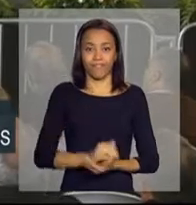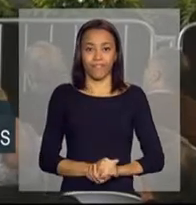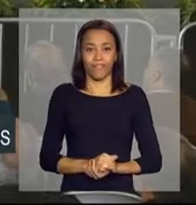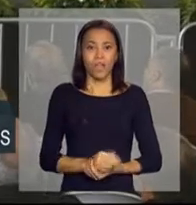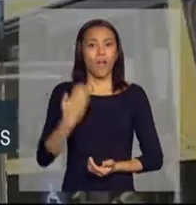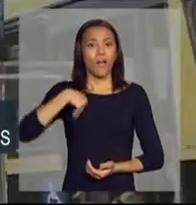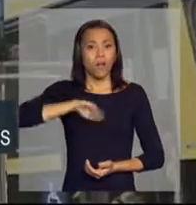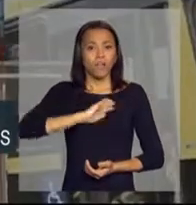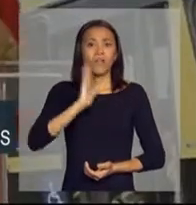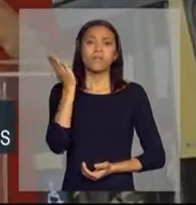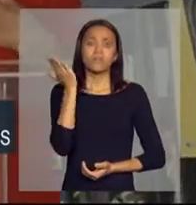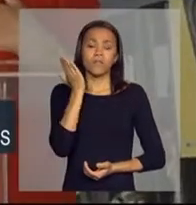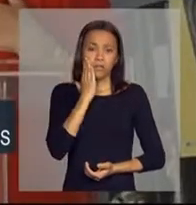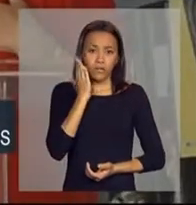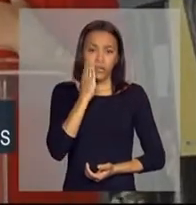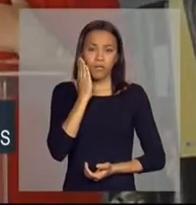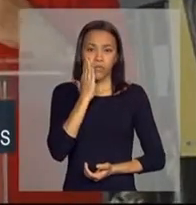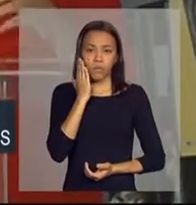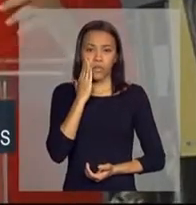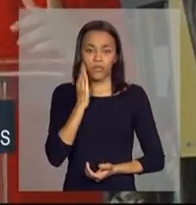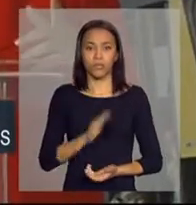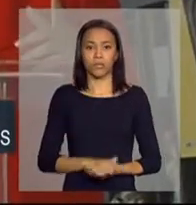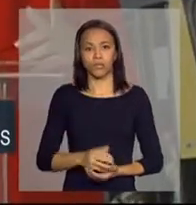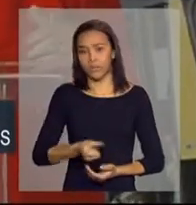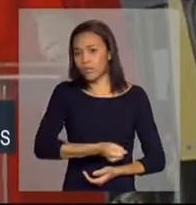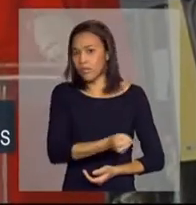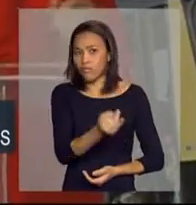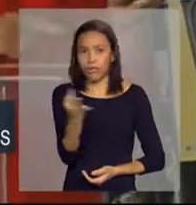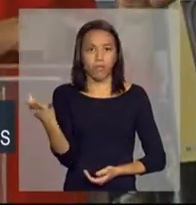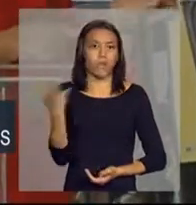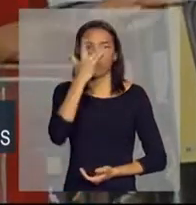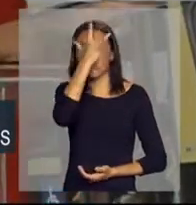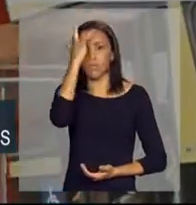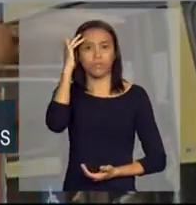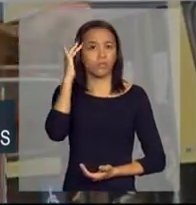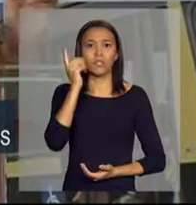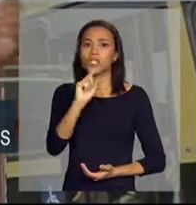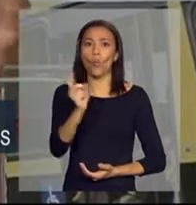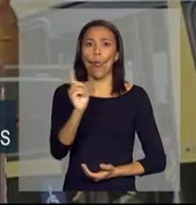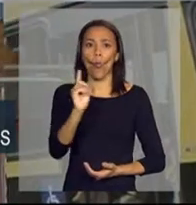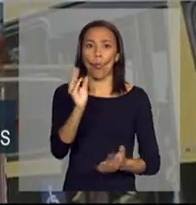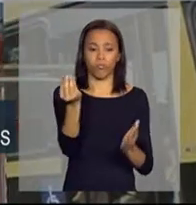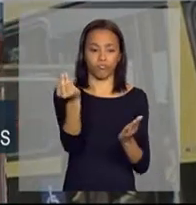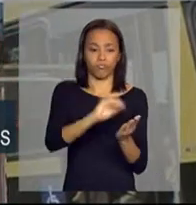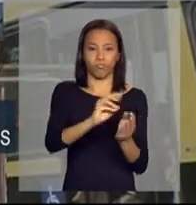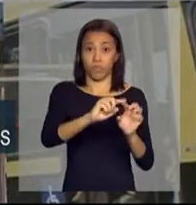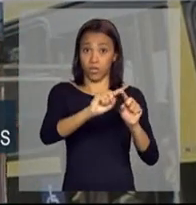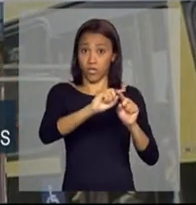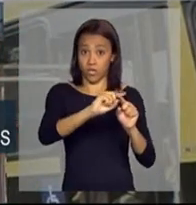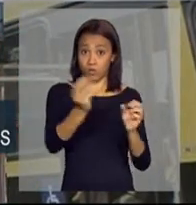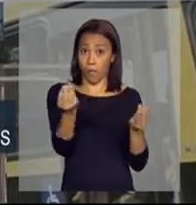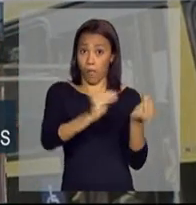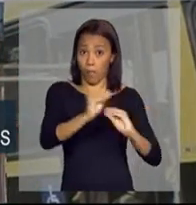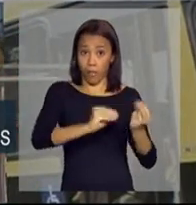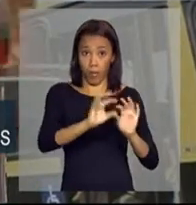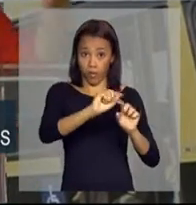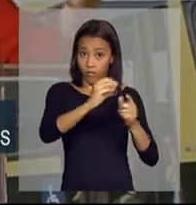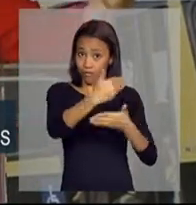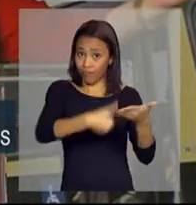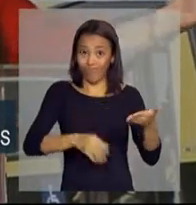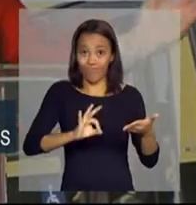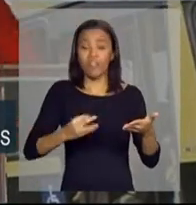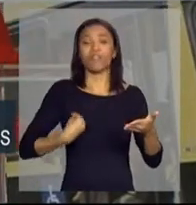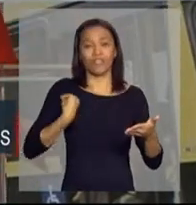Nós sabemos que muitas pessoas que não estavam no cadastro ainda estão na pobreza extrema. Isso